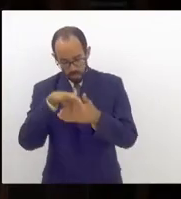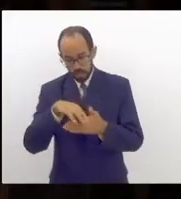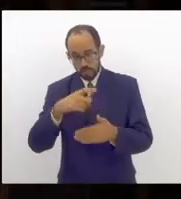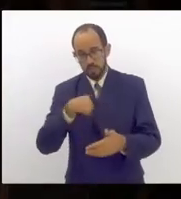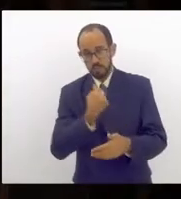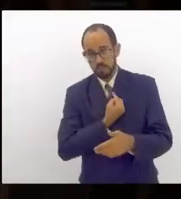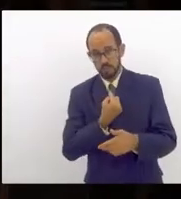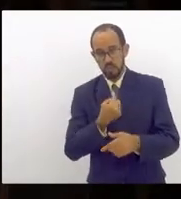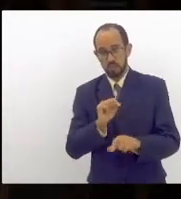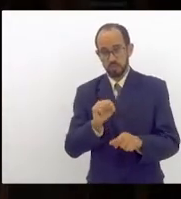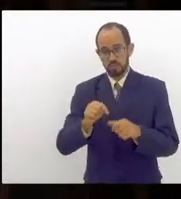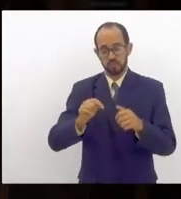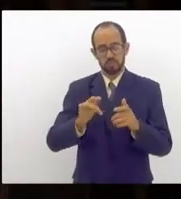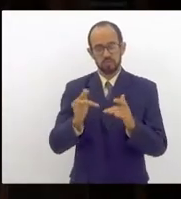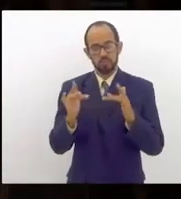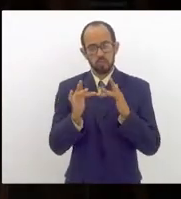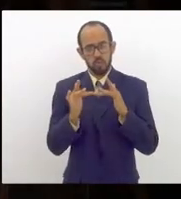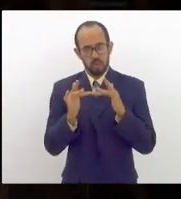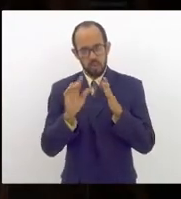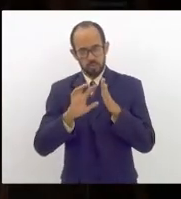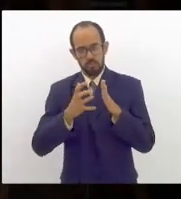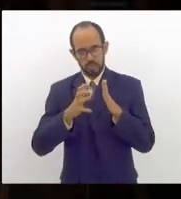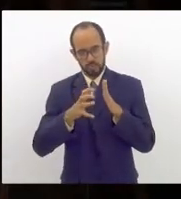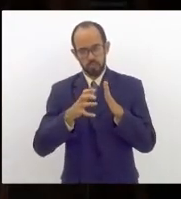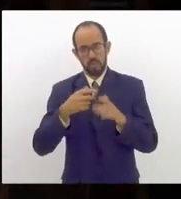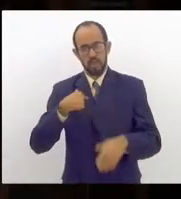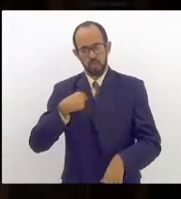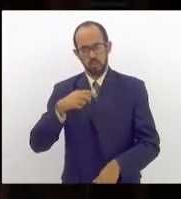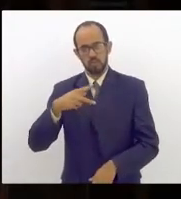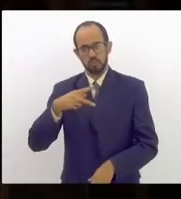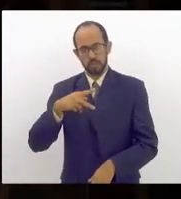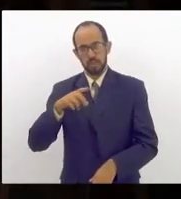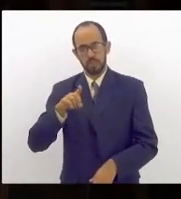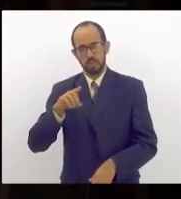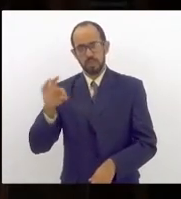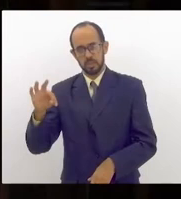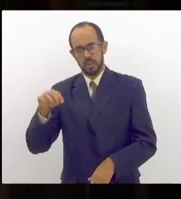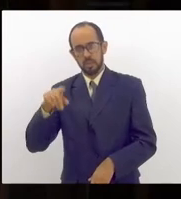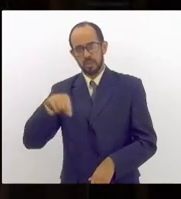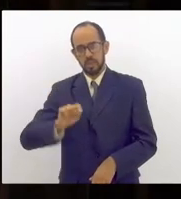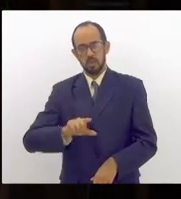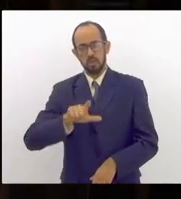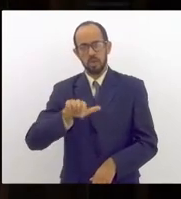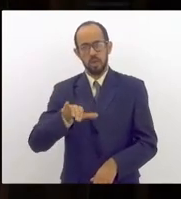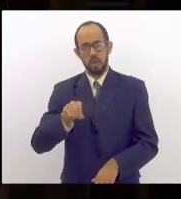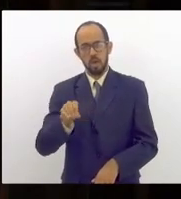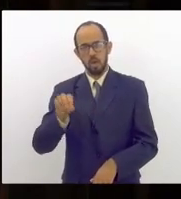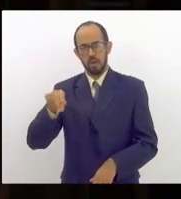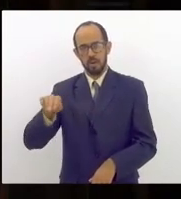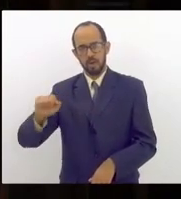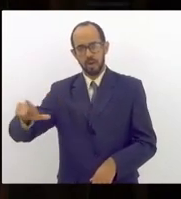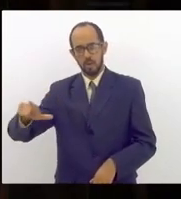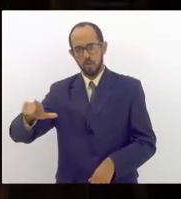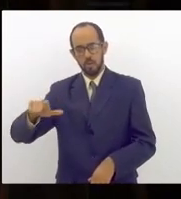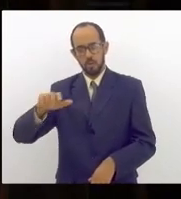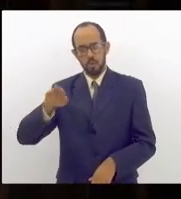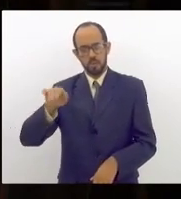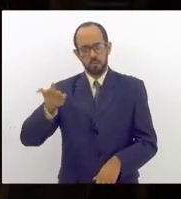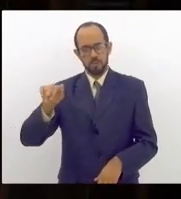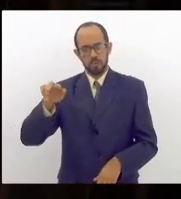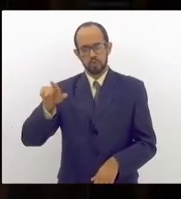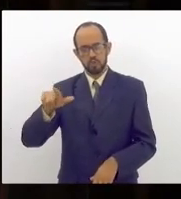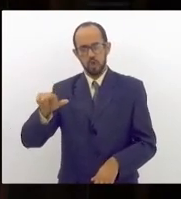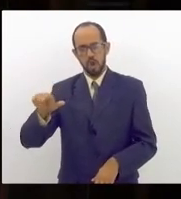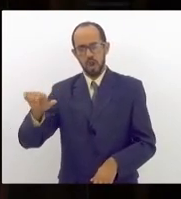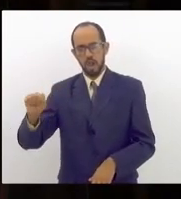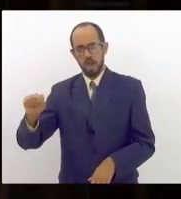eu convivi no partido eu fui do PDT Leonel Brizola E aí a gente remete para